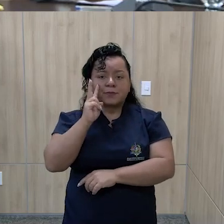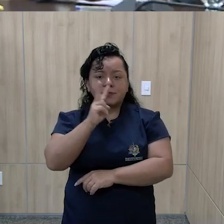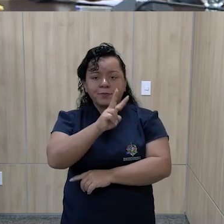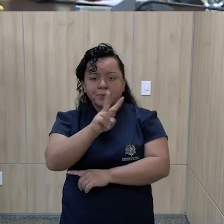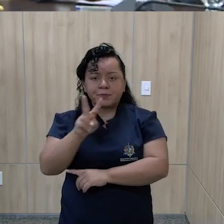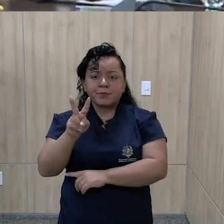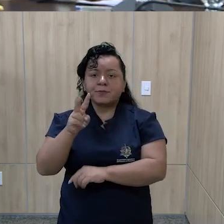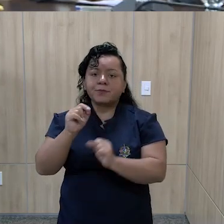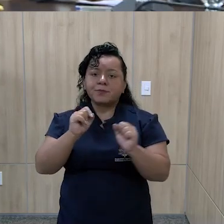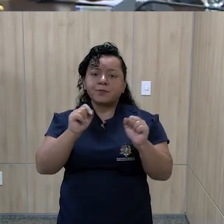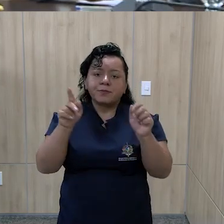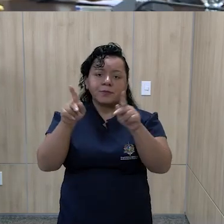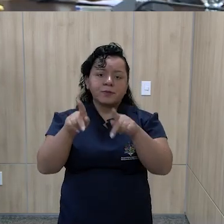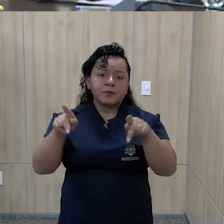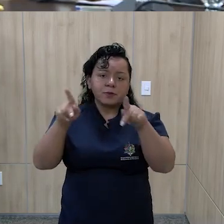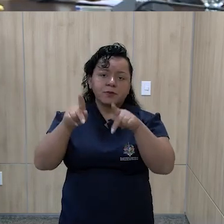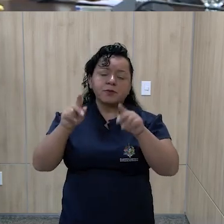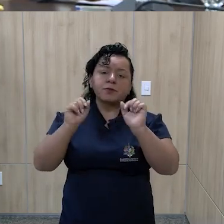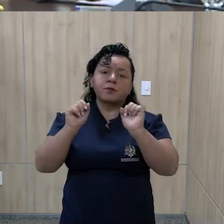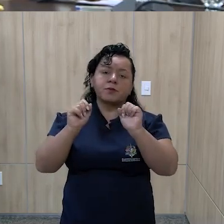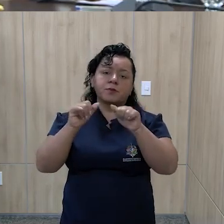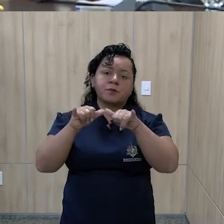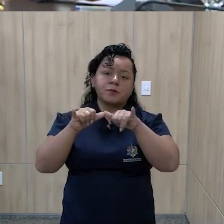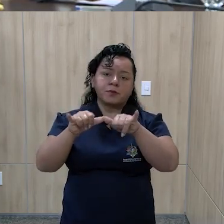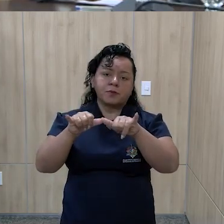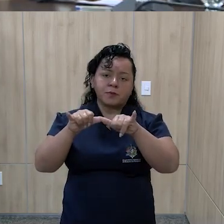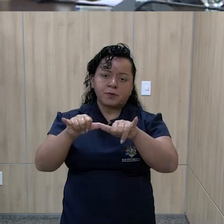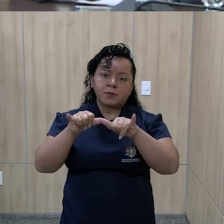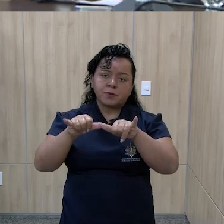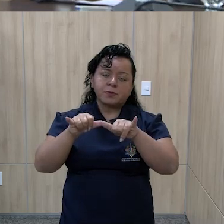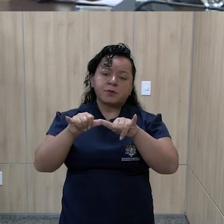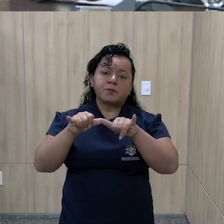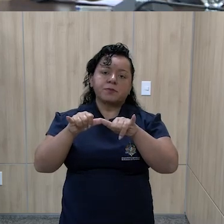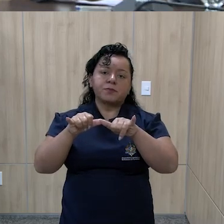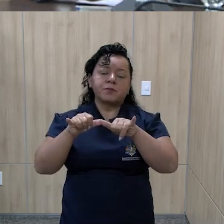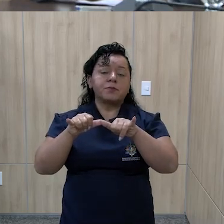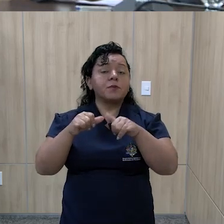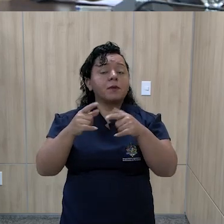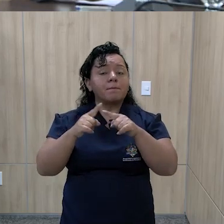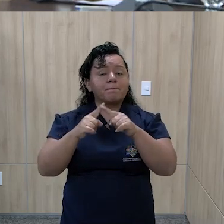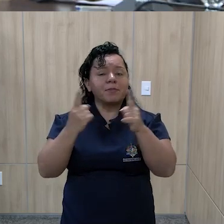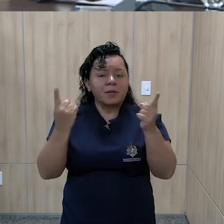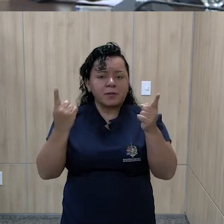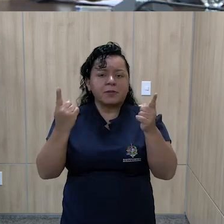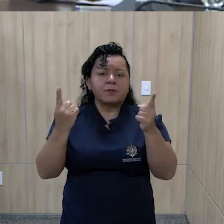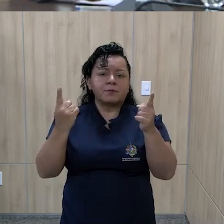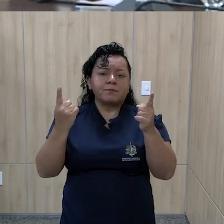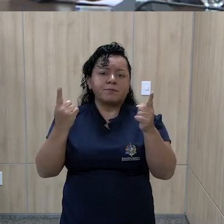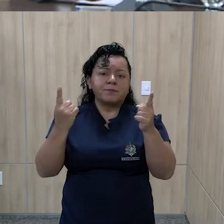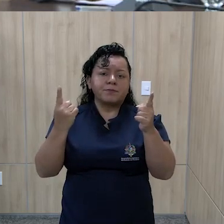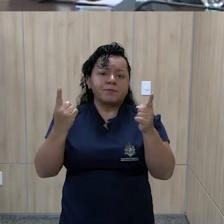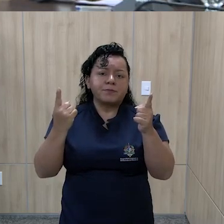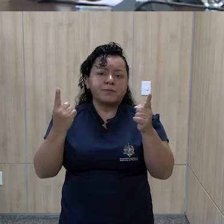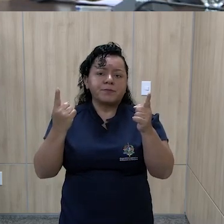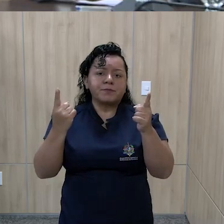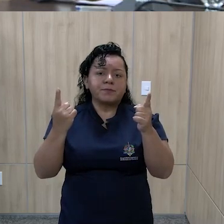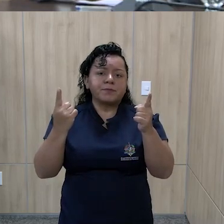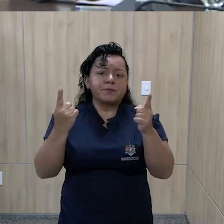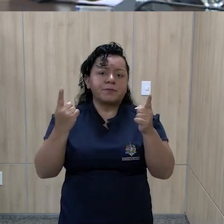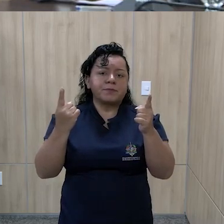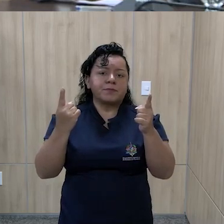vê esse tipo de placa em shoppings em supermercados porém